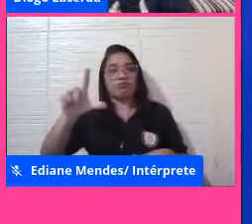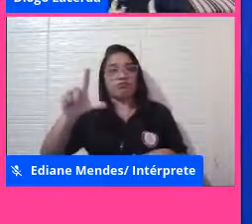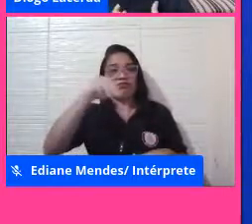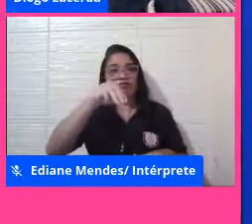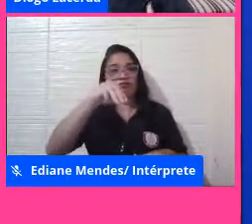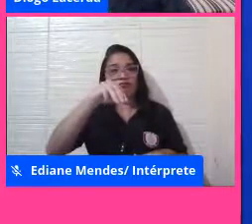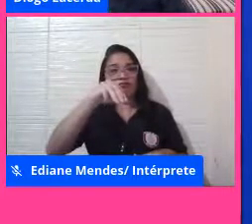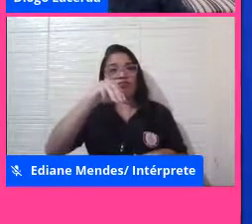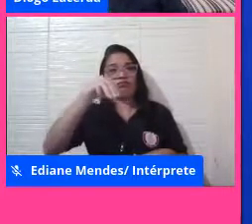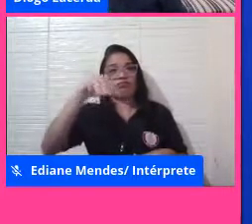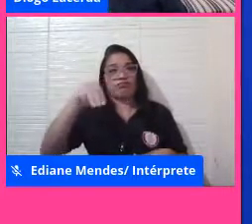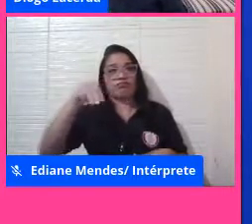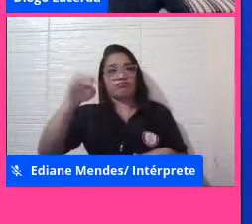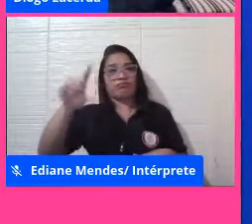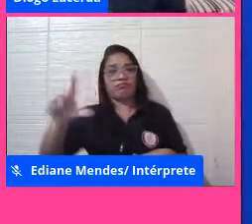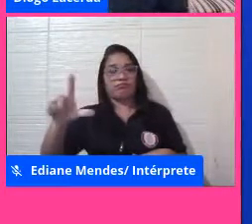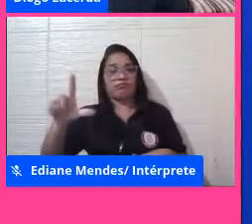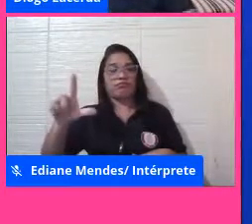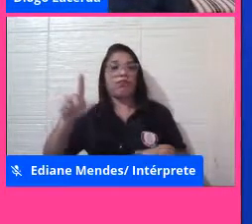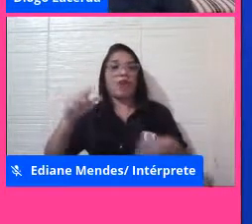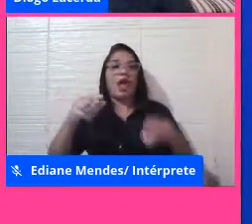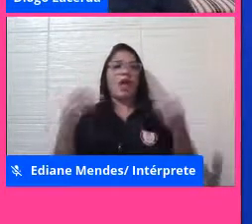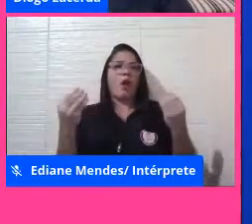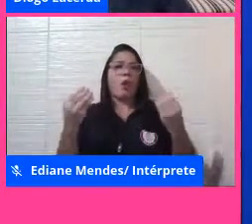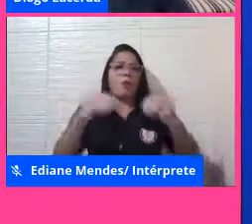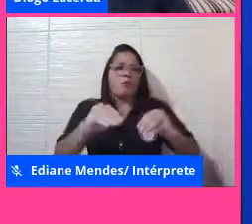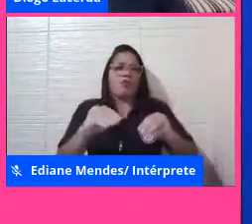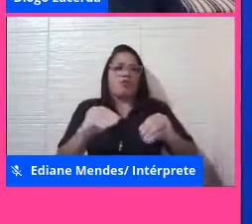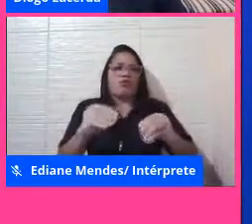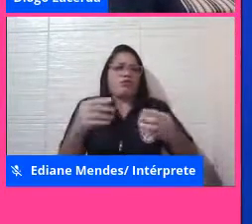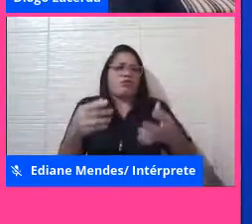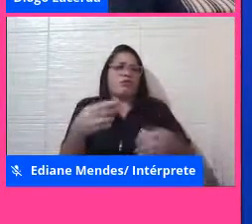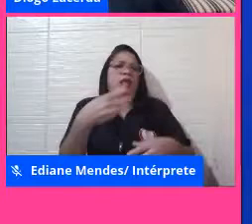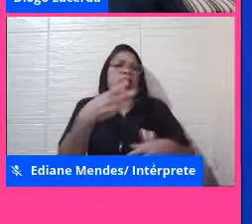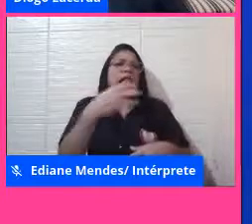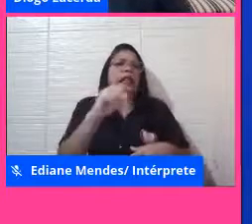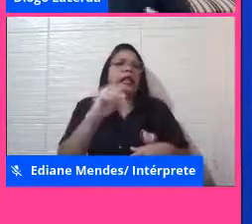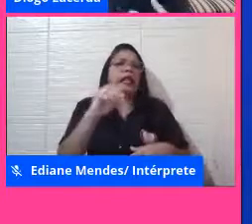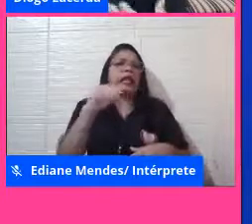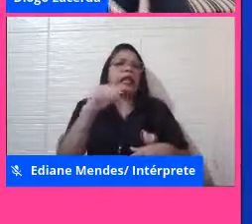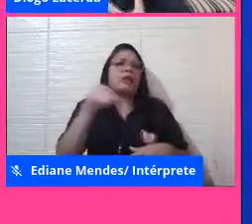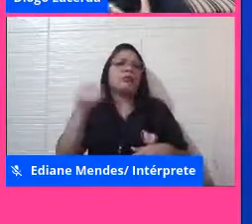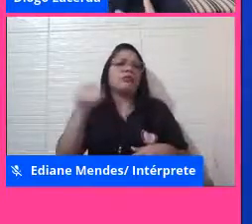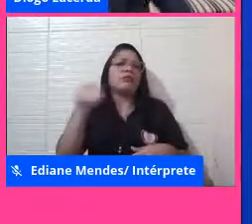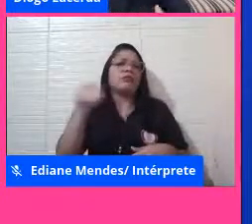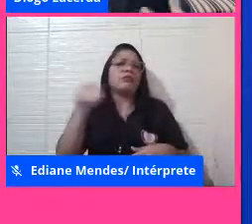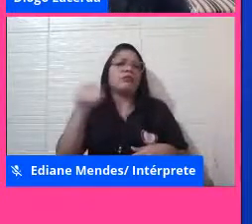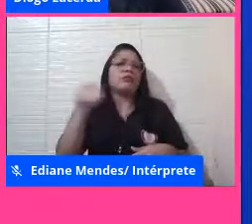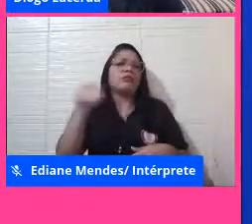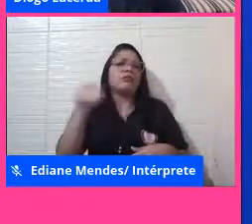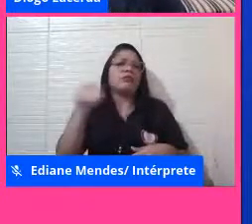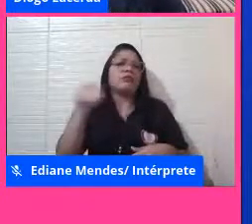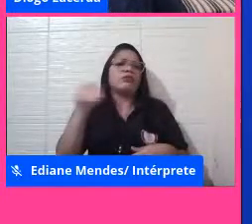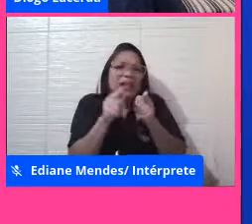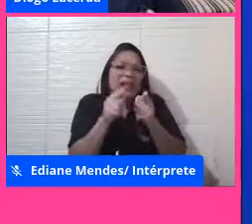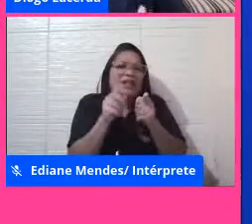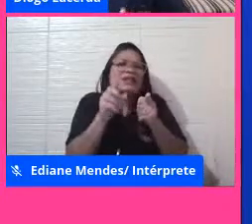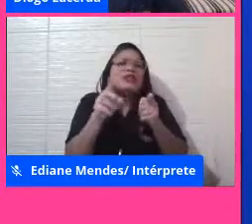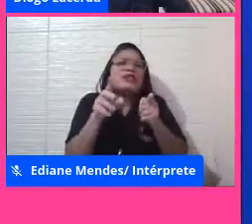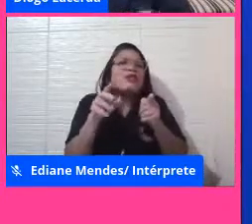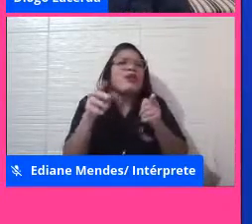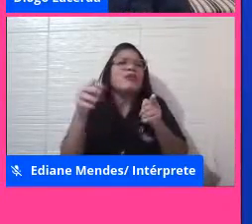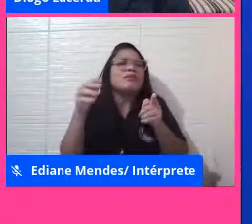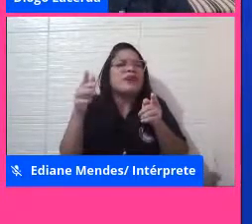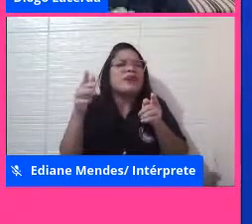Então, eu coloquei um copo aí de 30 milímetros, 3 centímetros, enfim, algo muito pequeno, é só para a gente ter uma ideia de como a gente